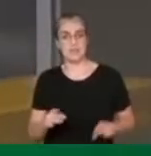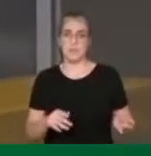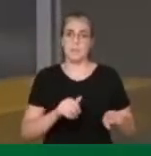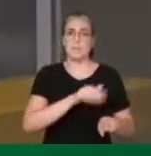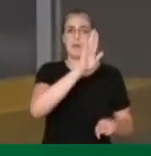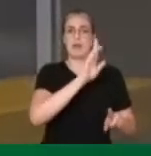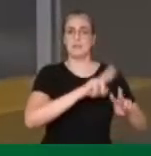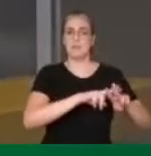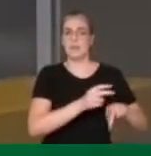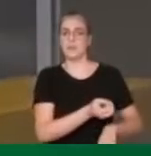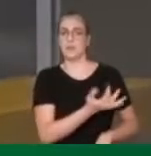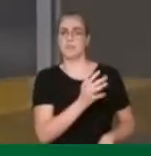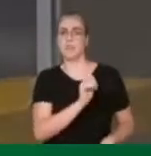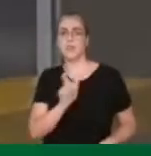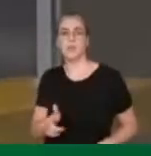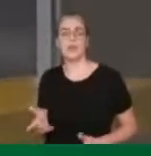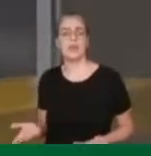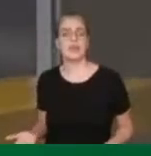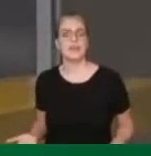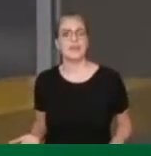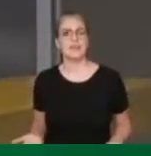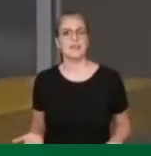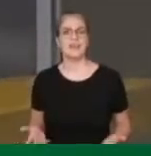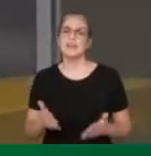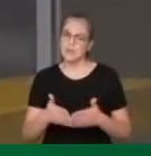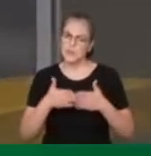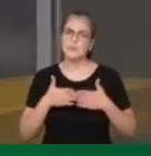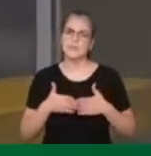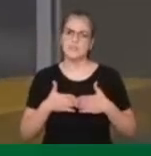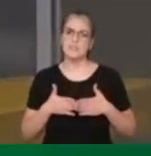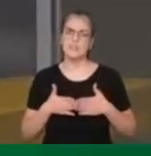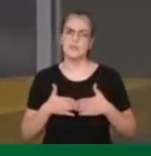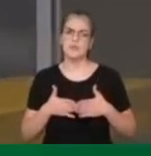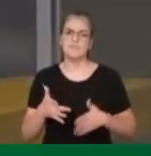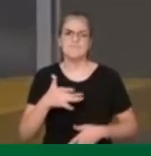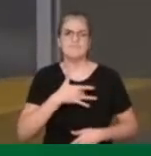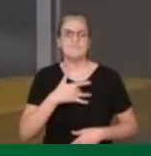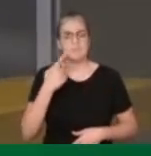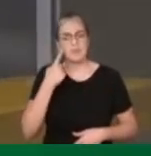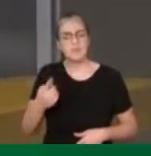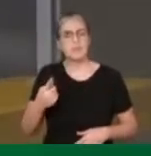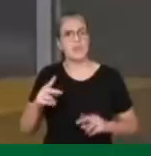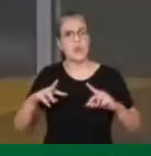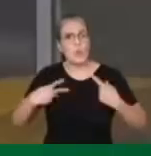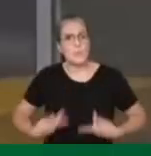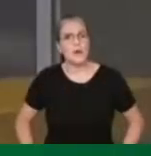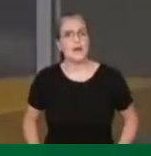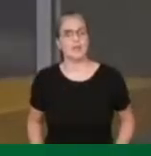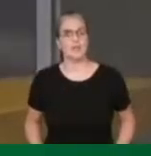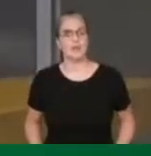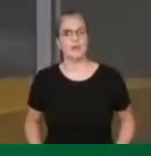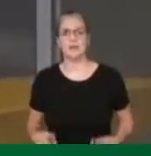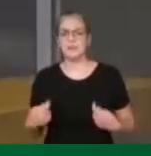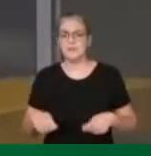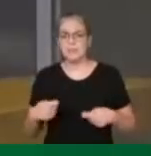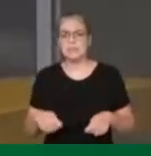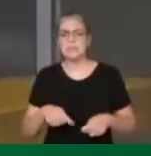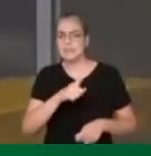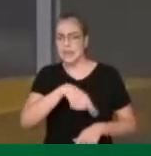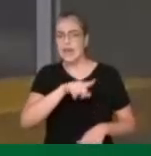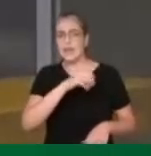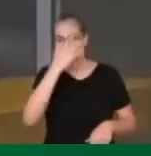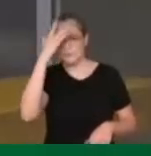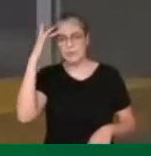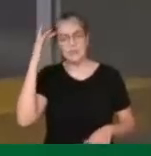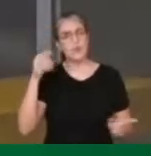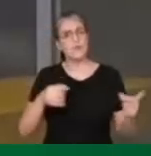que, em razão até humanitária, que a gente possa conseguir que essas pessoas retornem aos